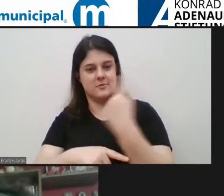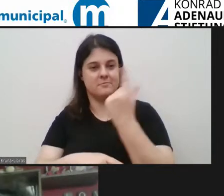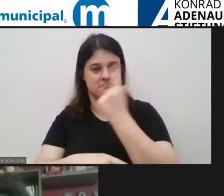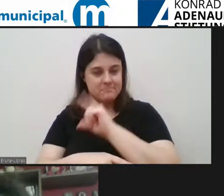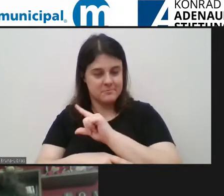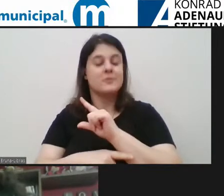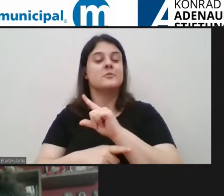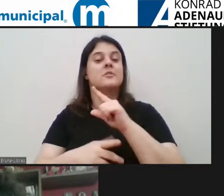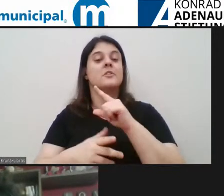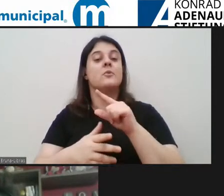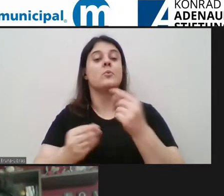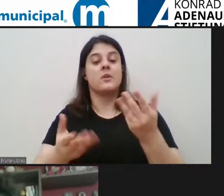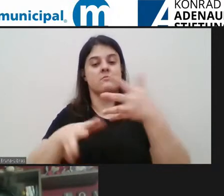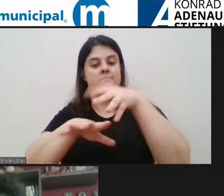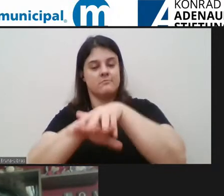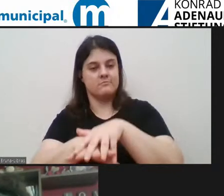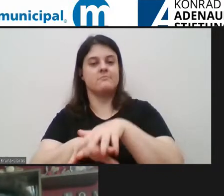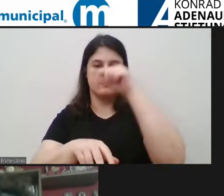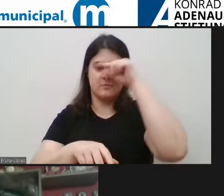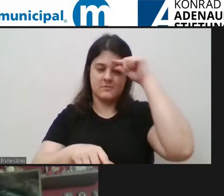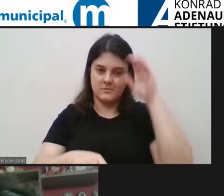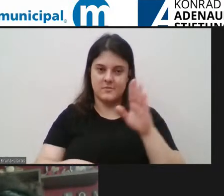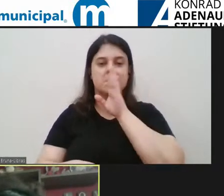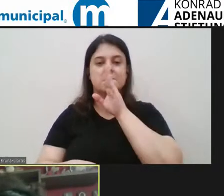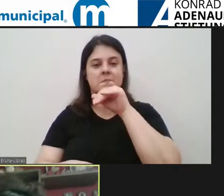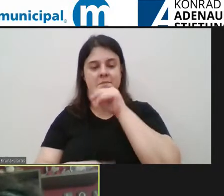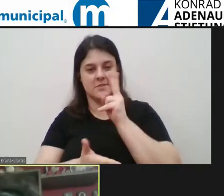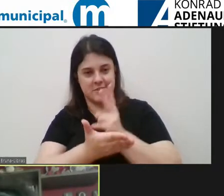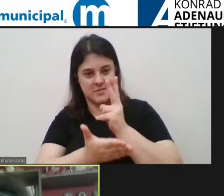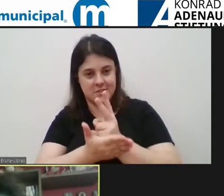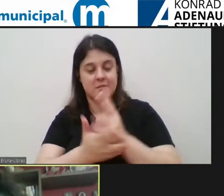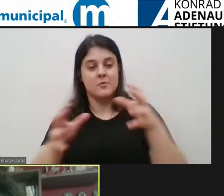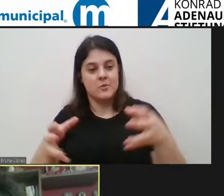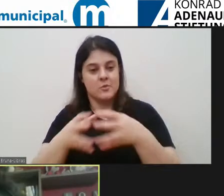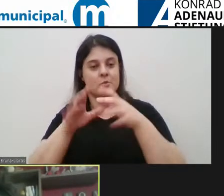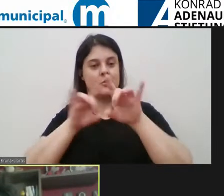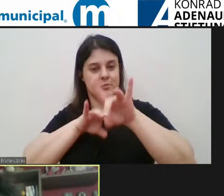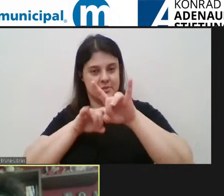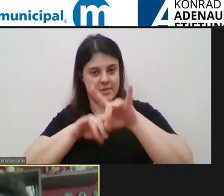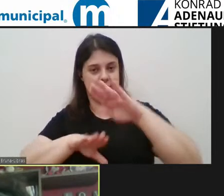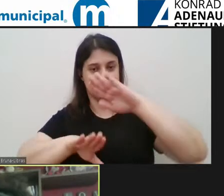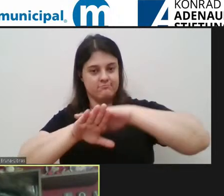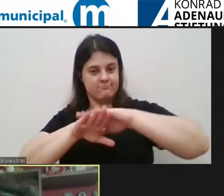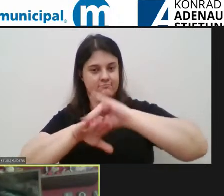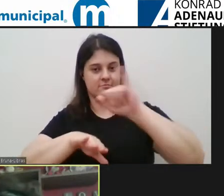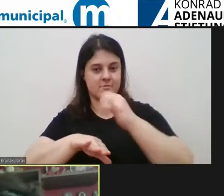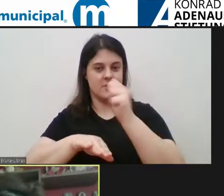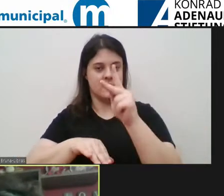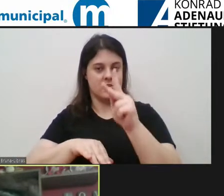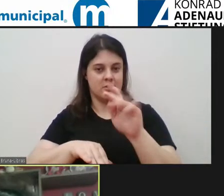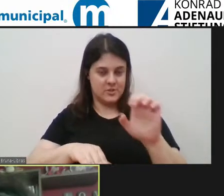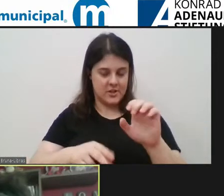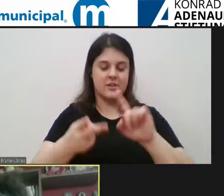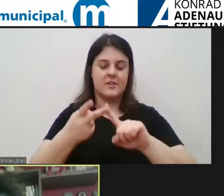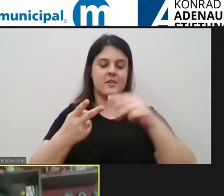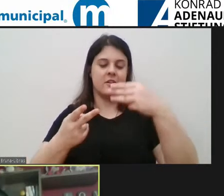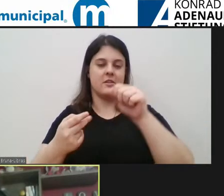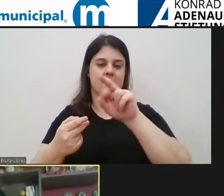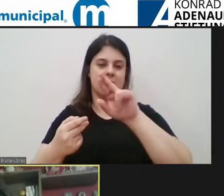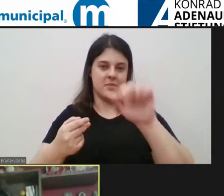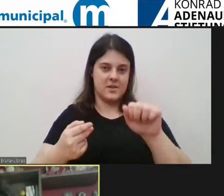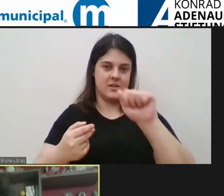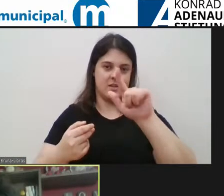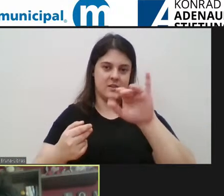tornar o filme só cada vez mais inclusiva Bruna Tábata a nossa equipe técnica já que a Maria Alice e a